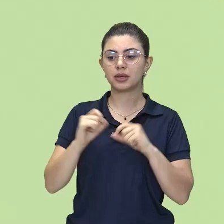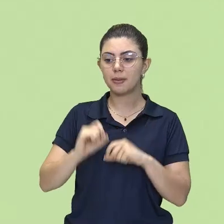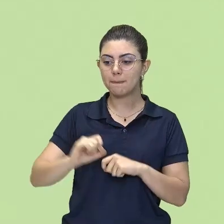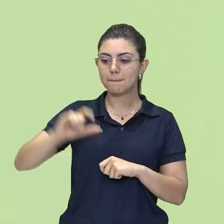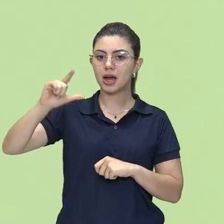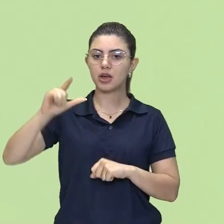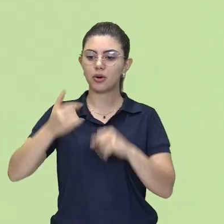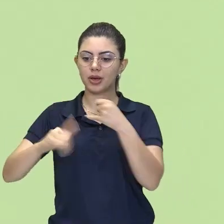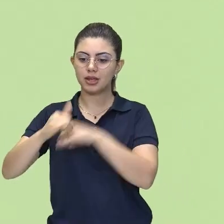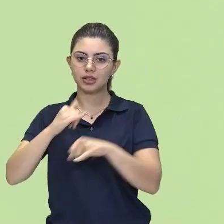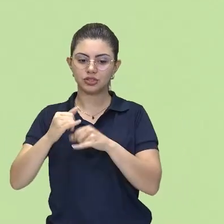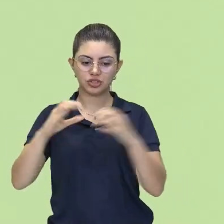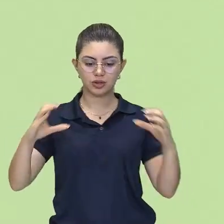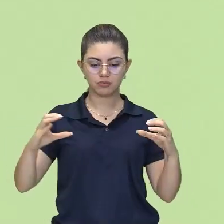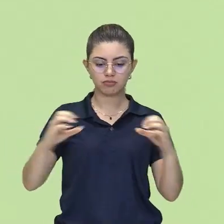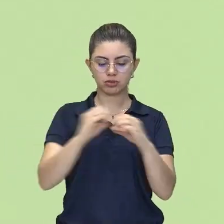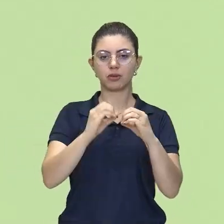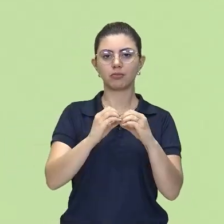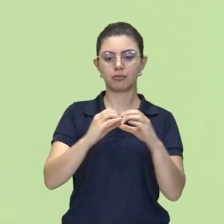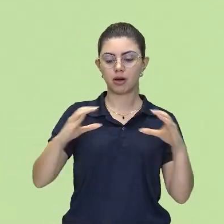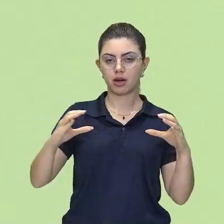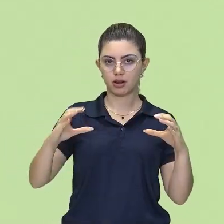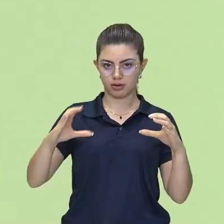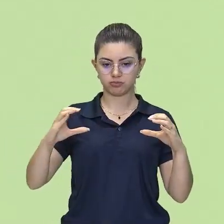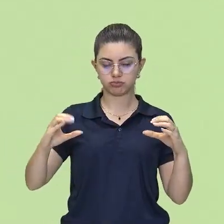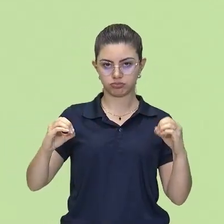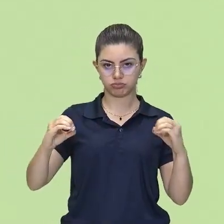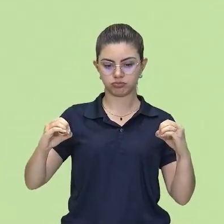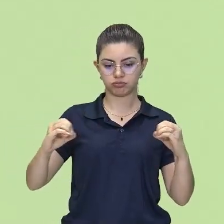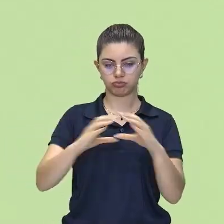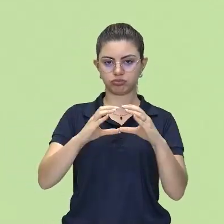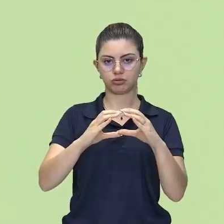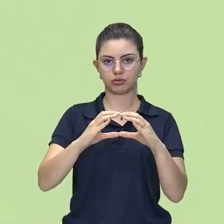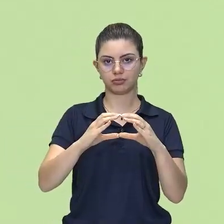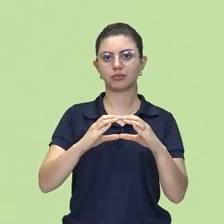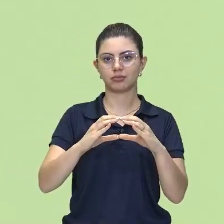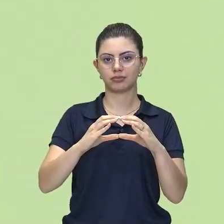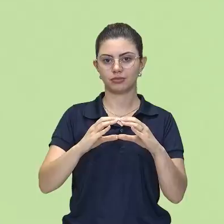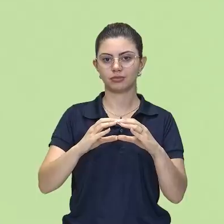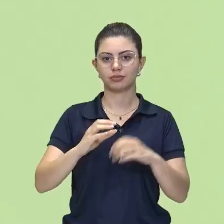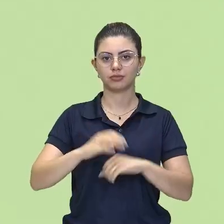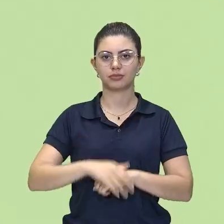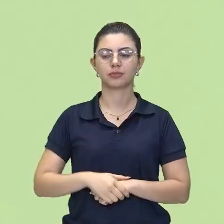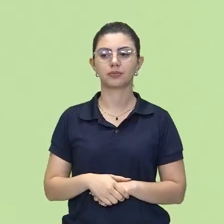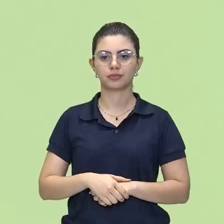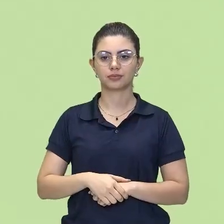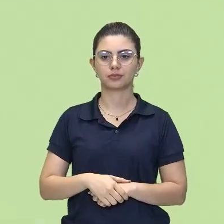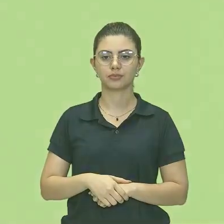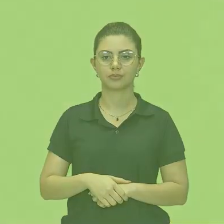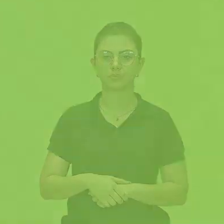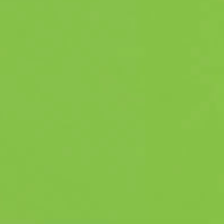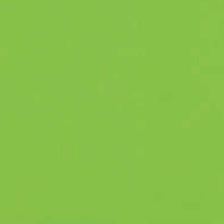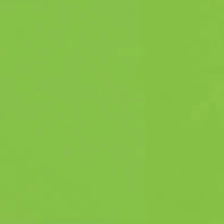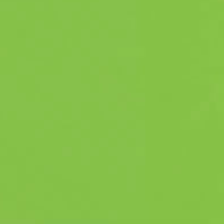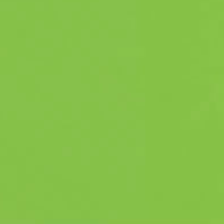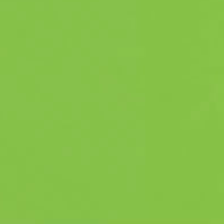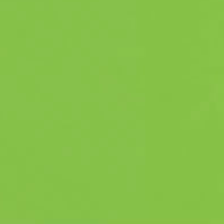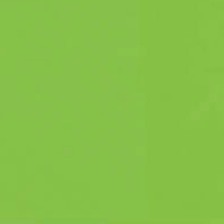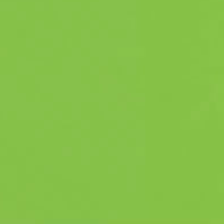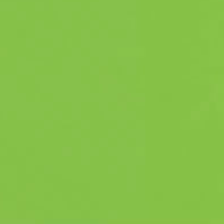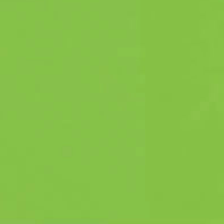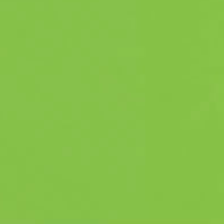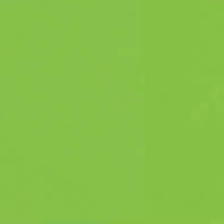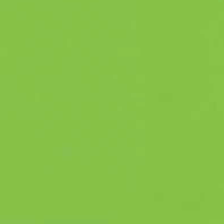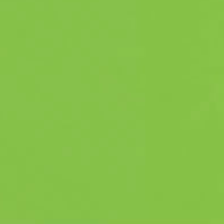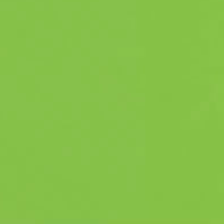fusão acontecer do que a energia que eu posso tirar quando a fusão acontece. Qual é a diferença básica, então, entre